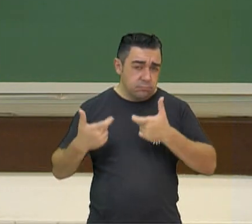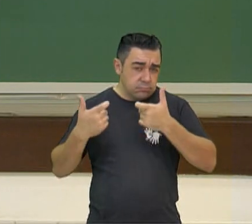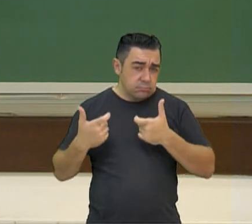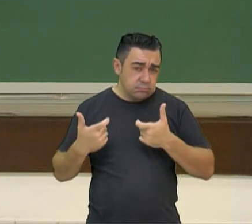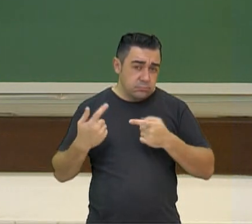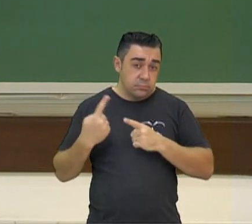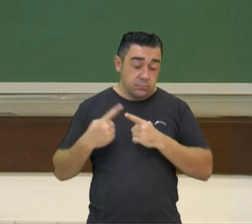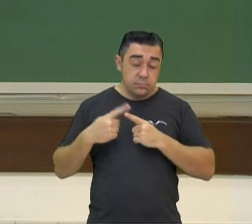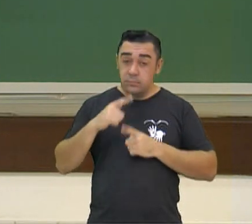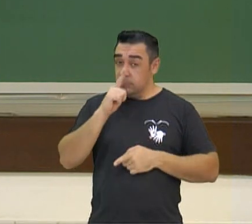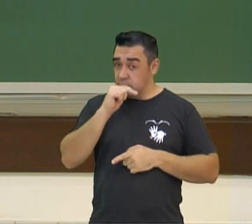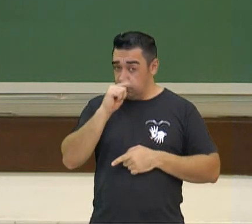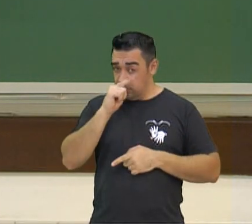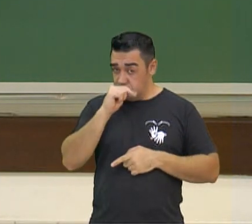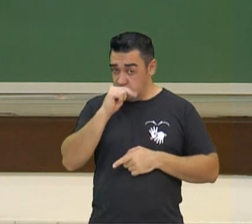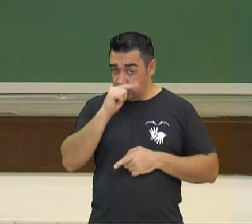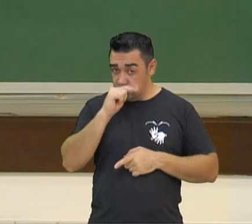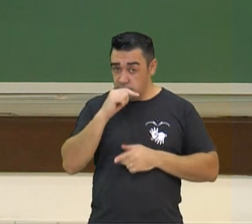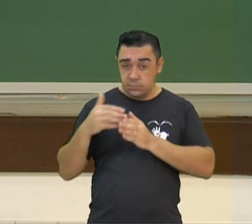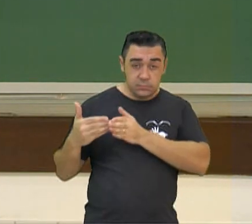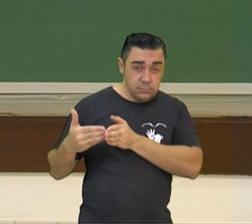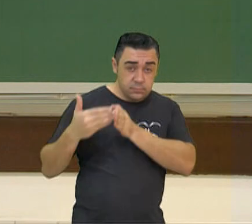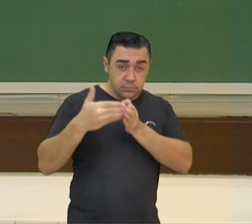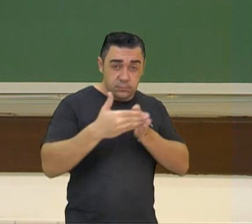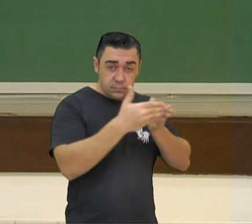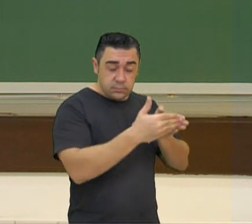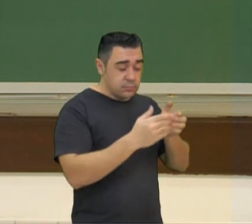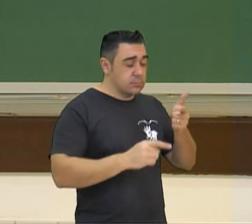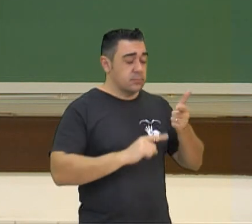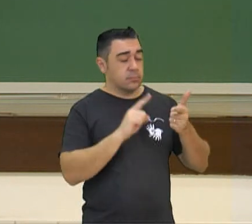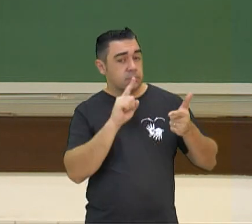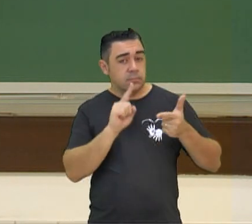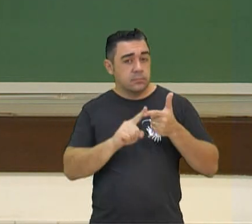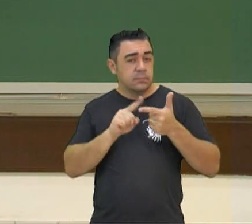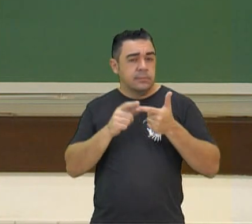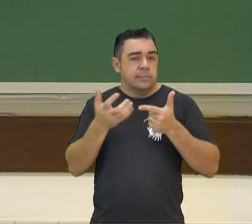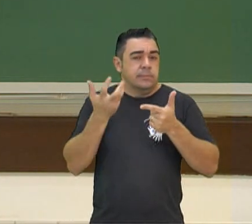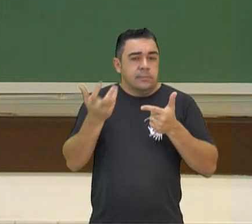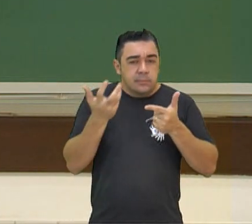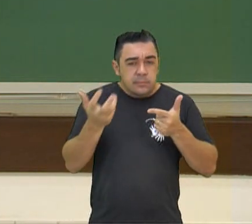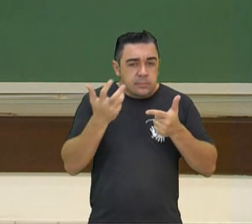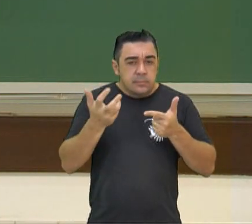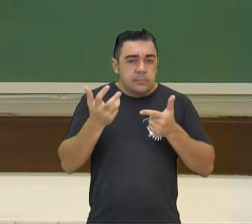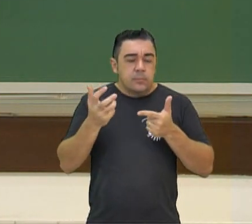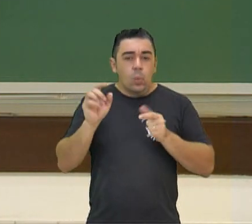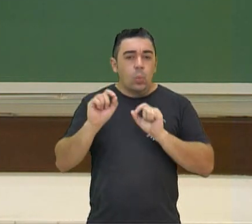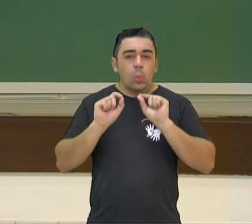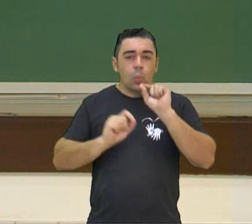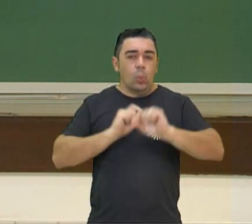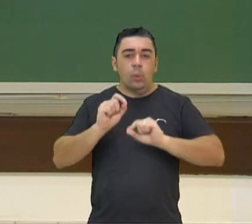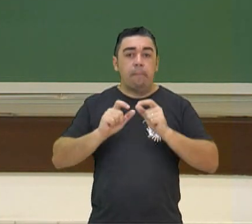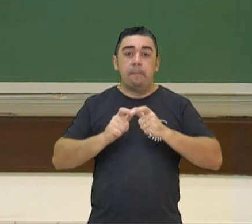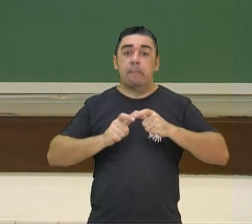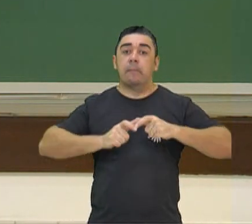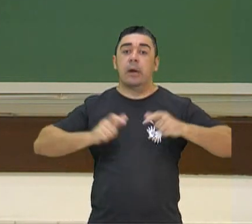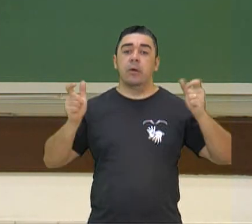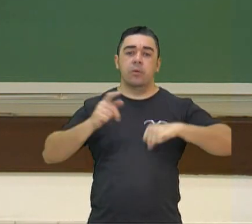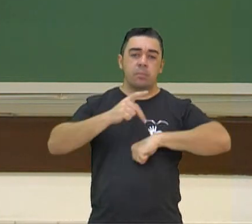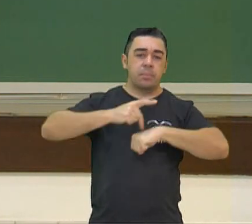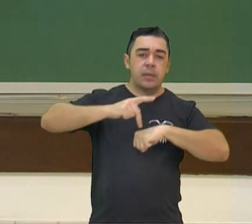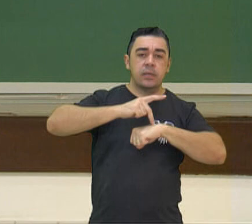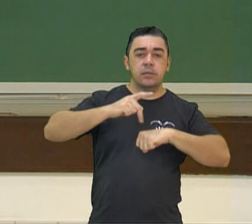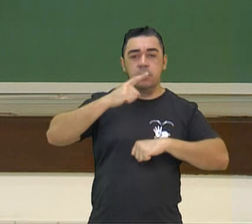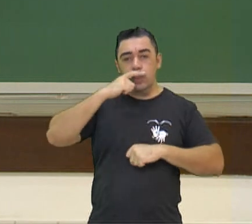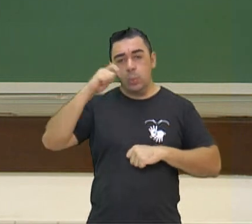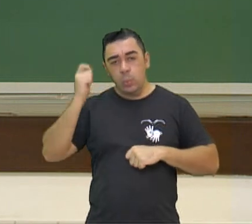das águas mornas para transporte, o que as pessoas querem? O que os líderes mundiais, seja da Rússia,